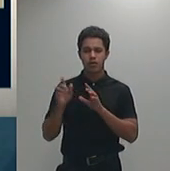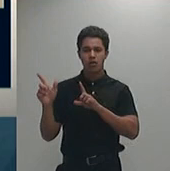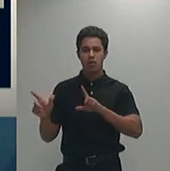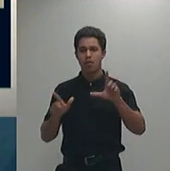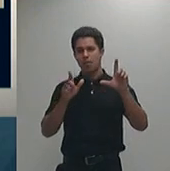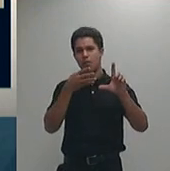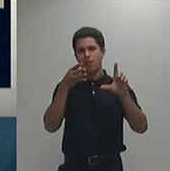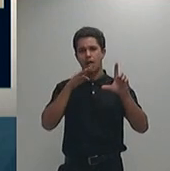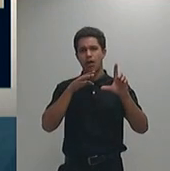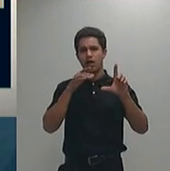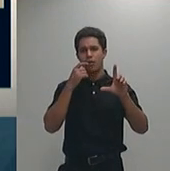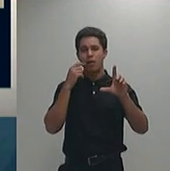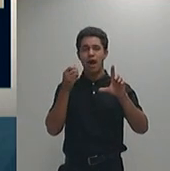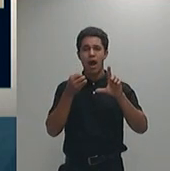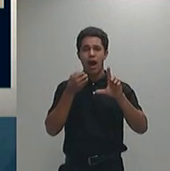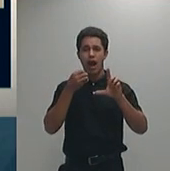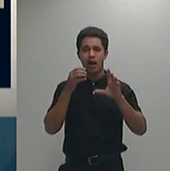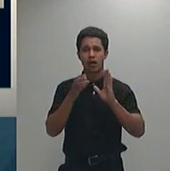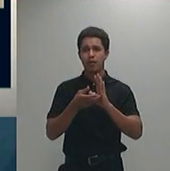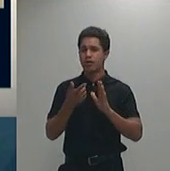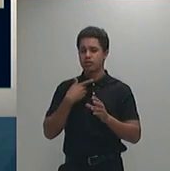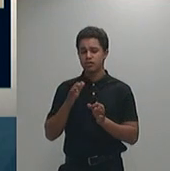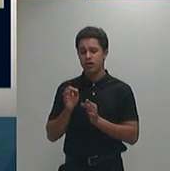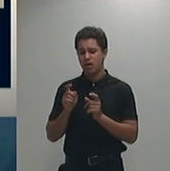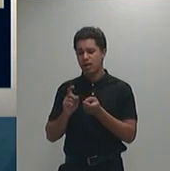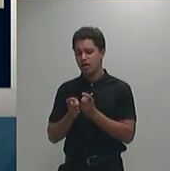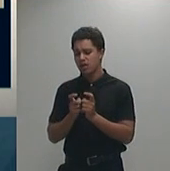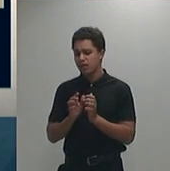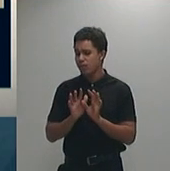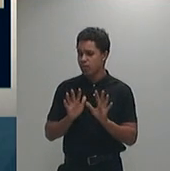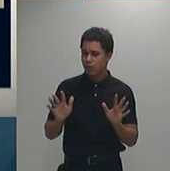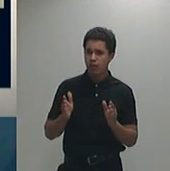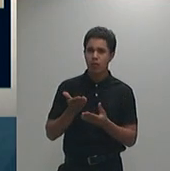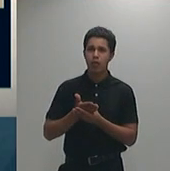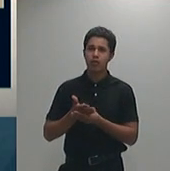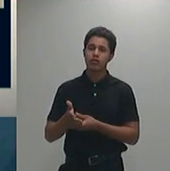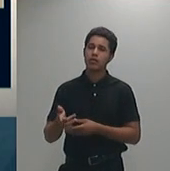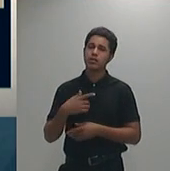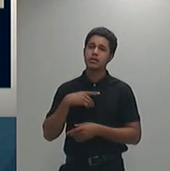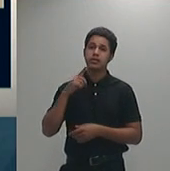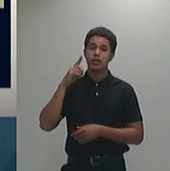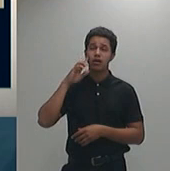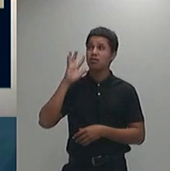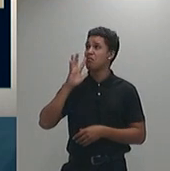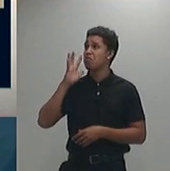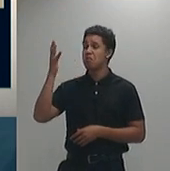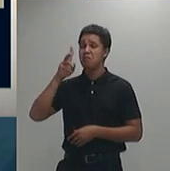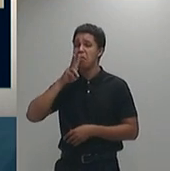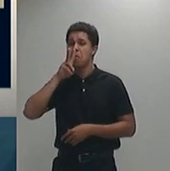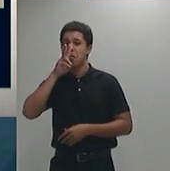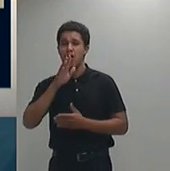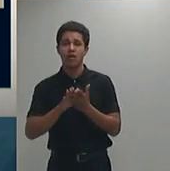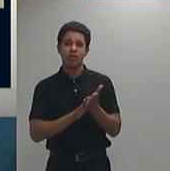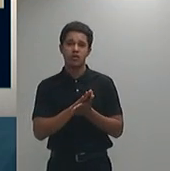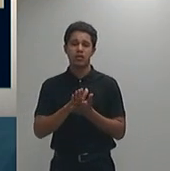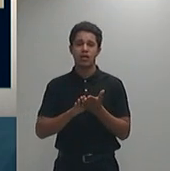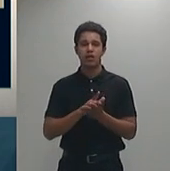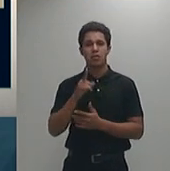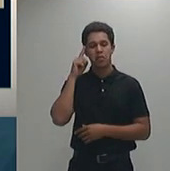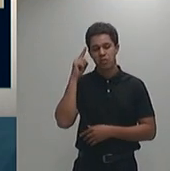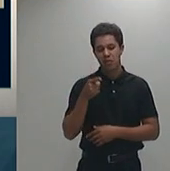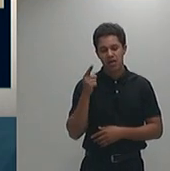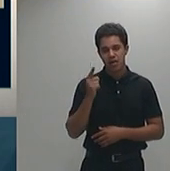câmara de arbitragem apenas administra o procedimento arbitral sem importante detém um poder jurisdicional para dirimir eventual impasse